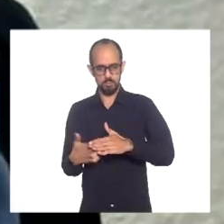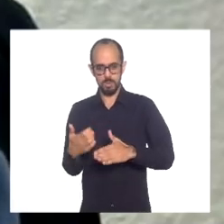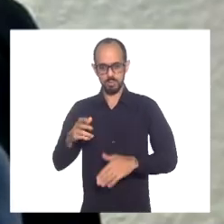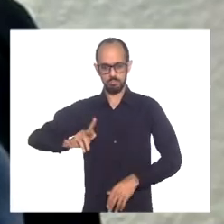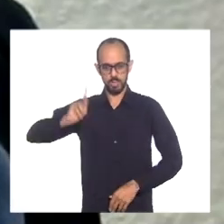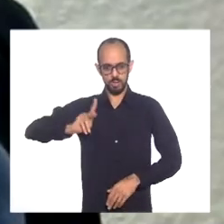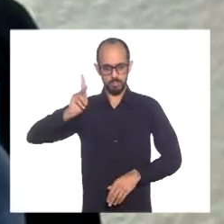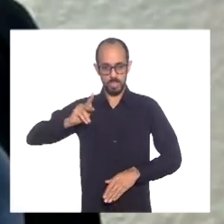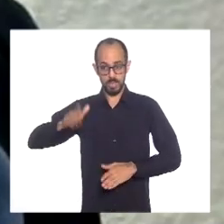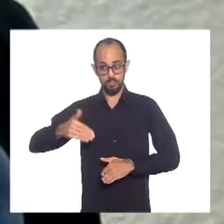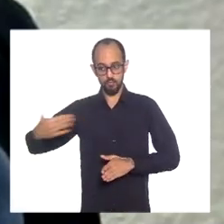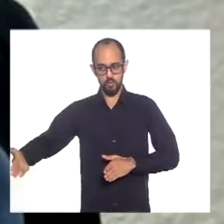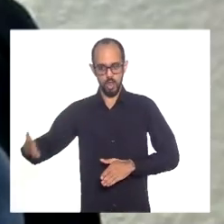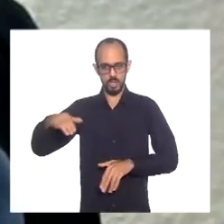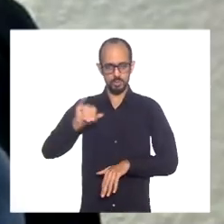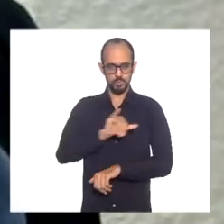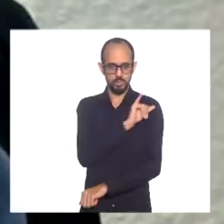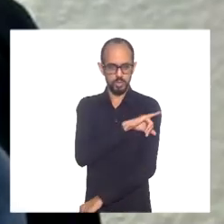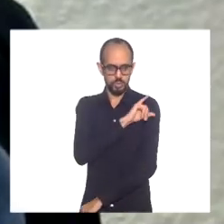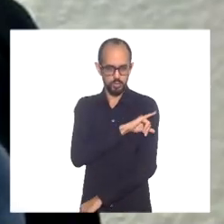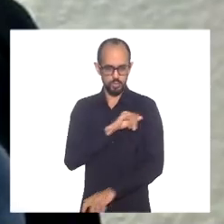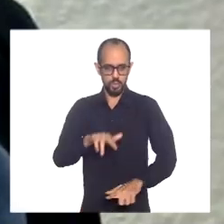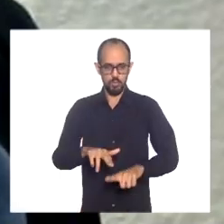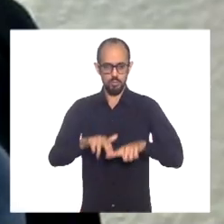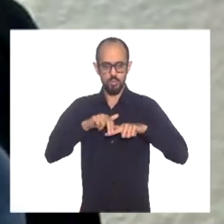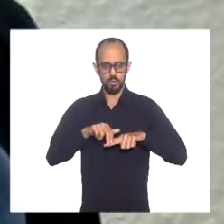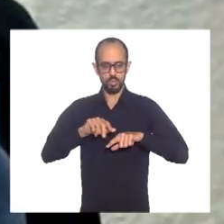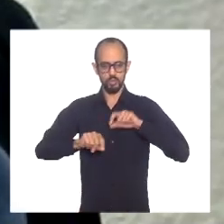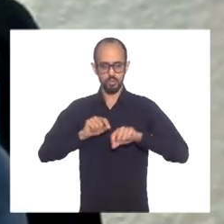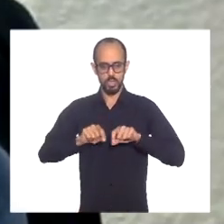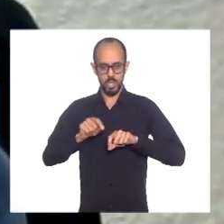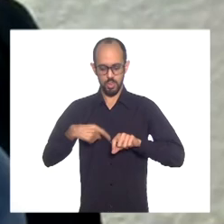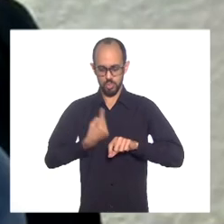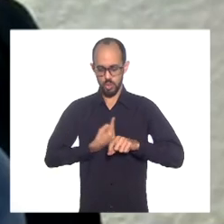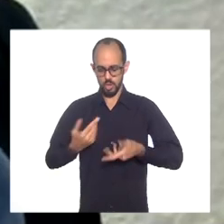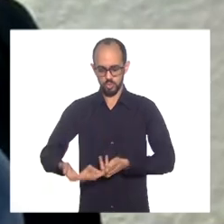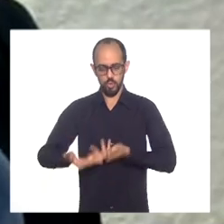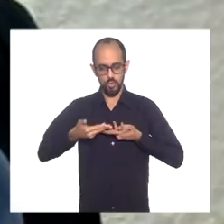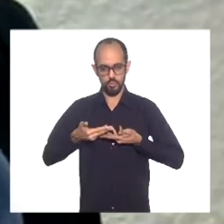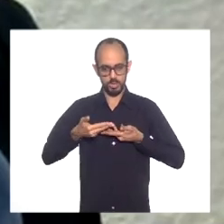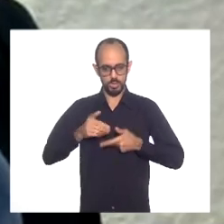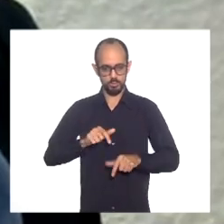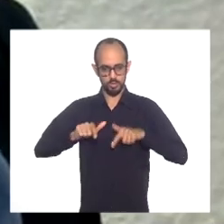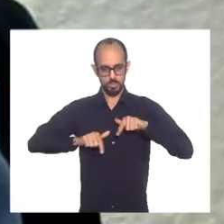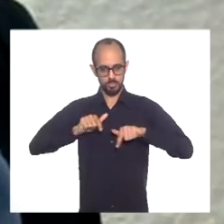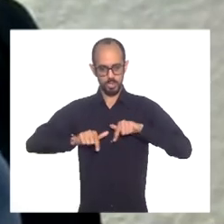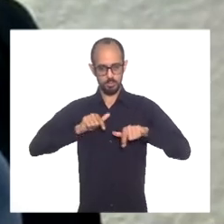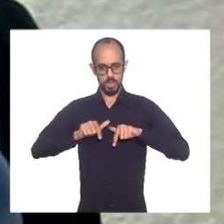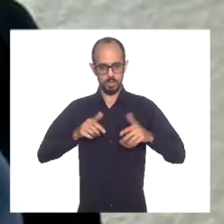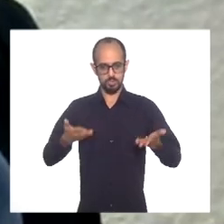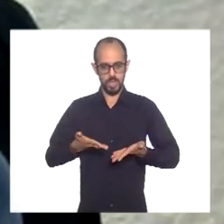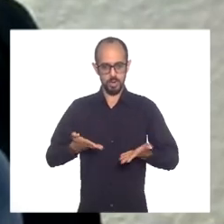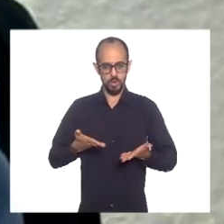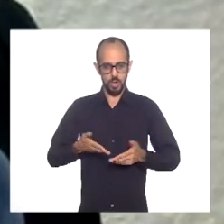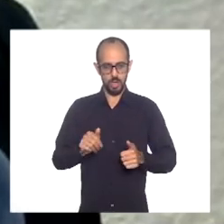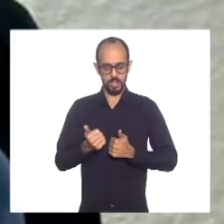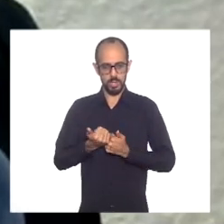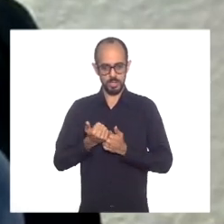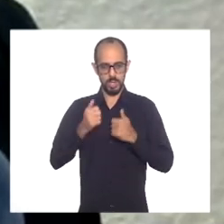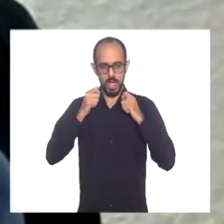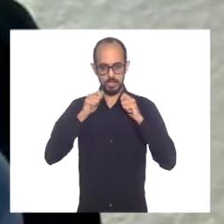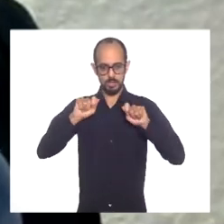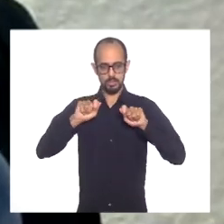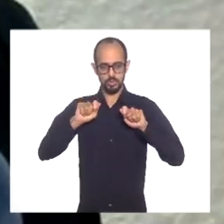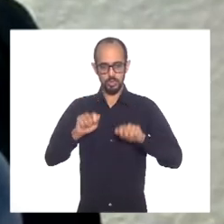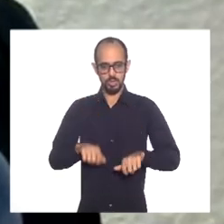né? E, por conta disso, a gente convidou e está trabalhando agora na Secretaria Fiscal com a doutora